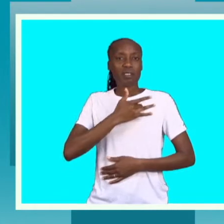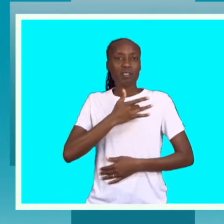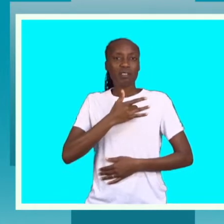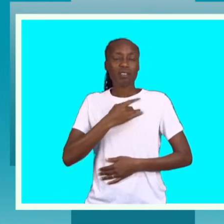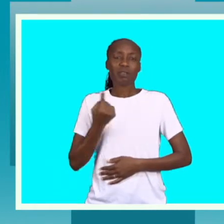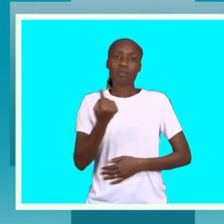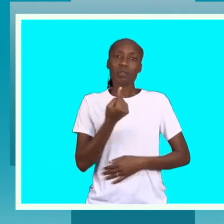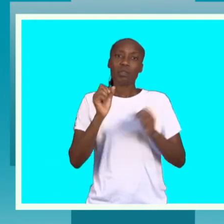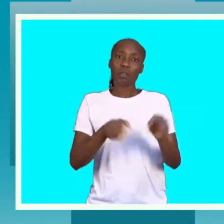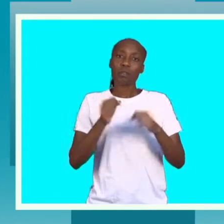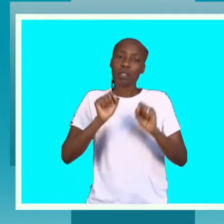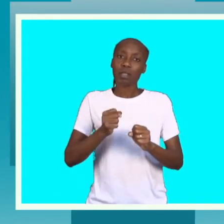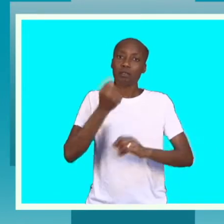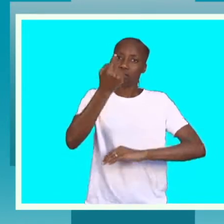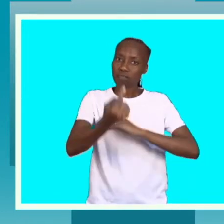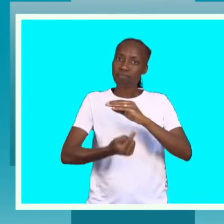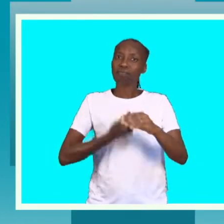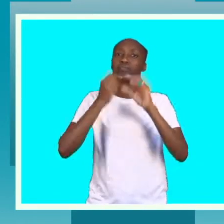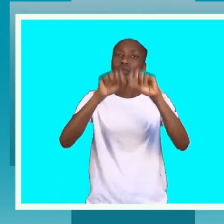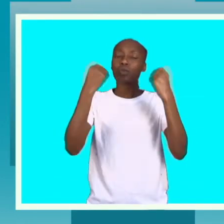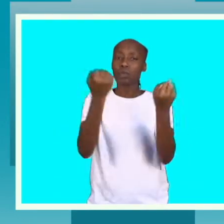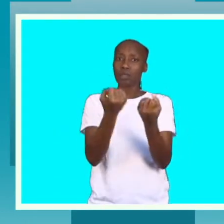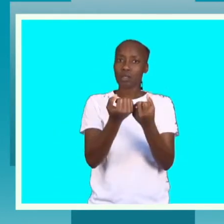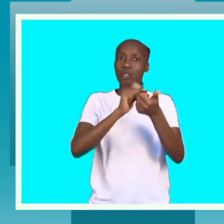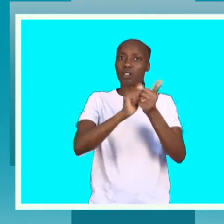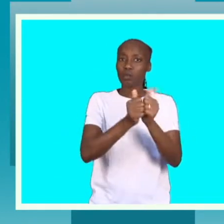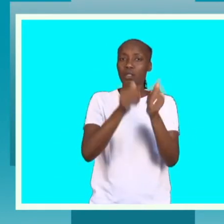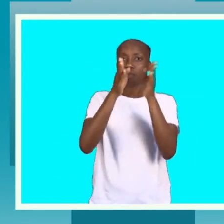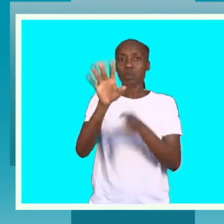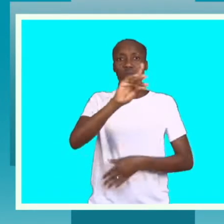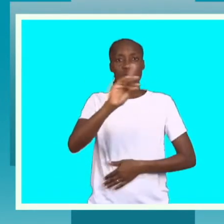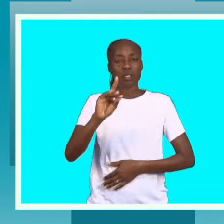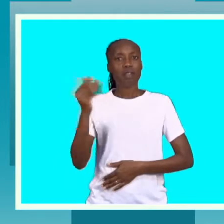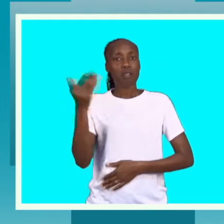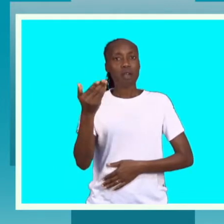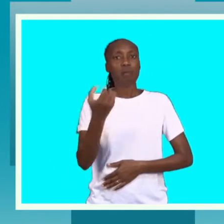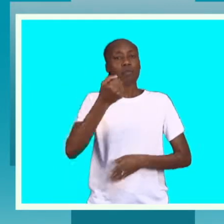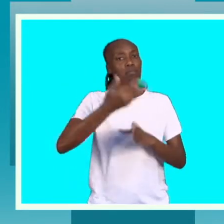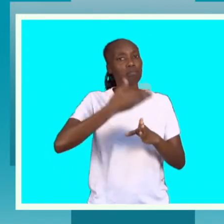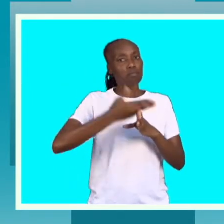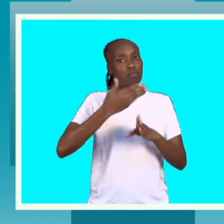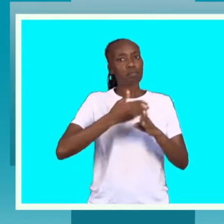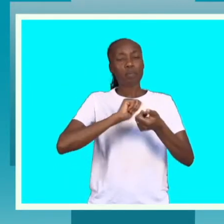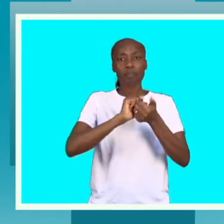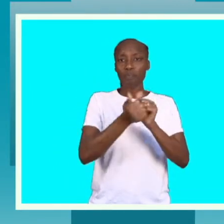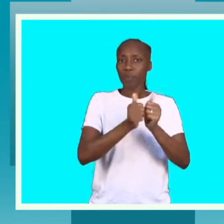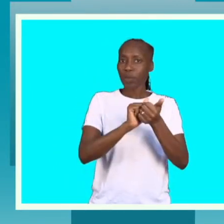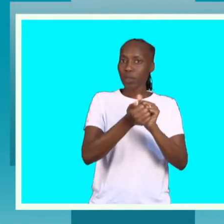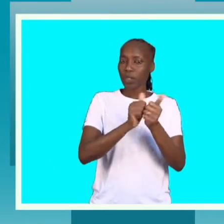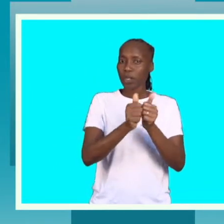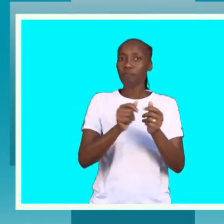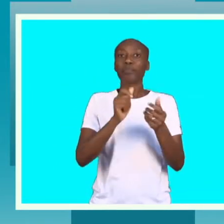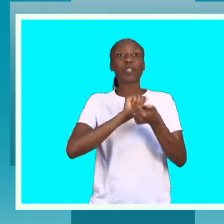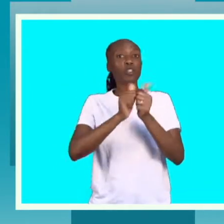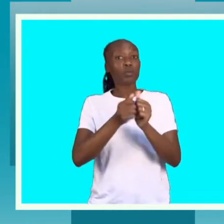isoladas. Eles devem aproximar a associação desportiva de pessoas com deficiência. Lá vão praticando o desporto e o desporto faz